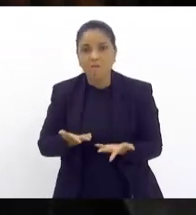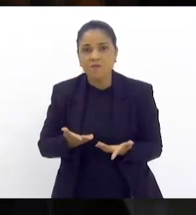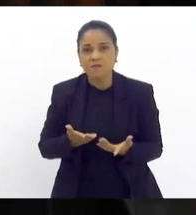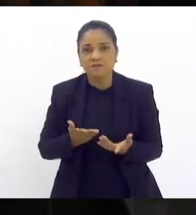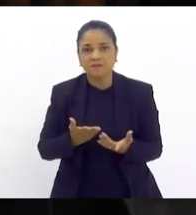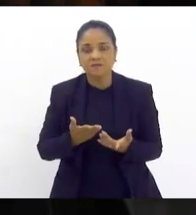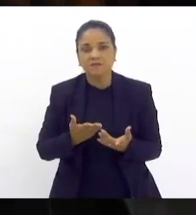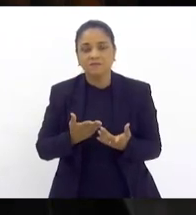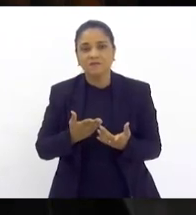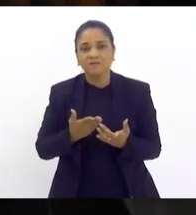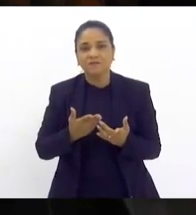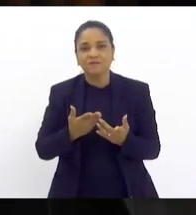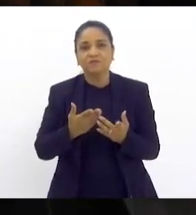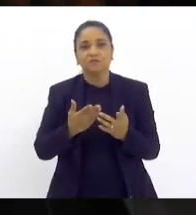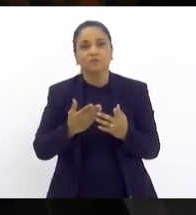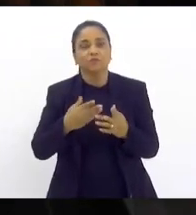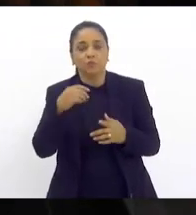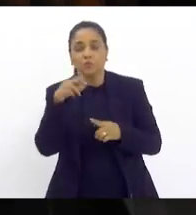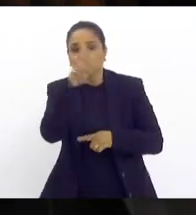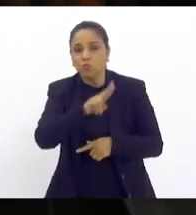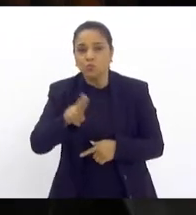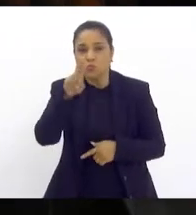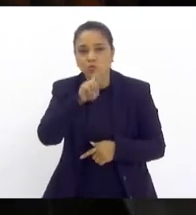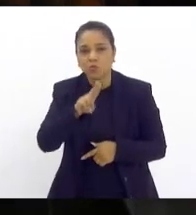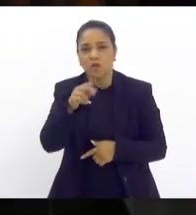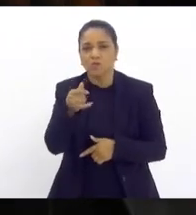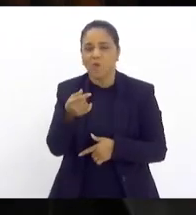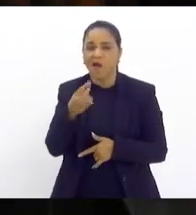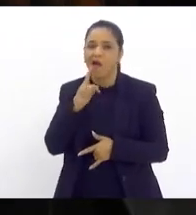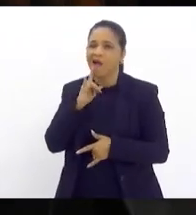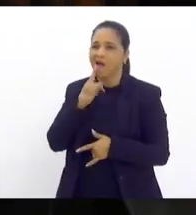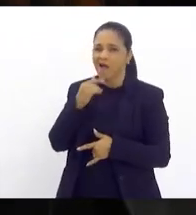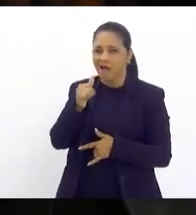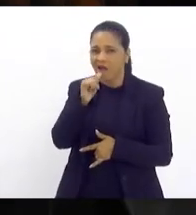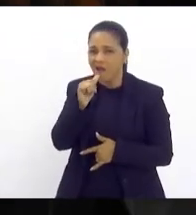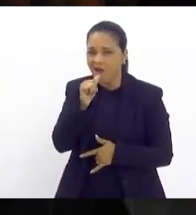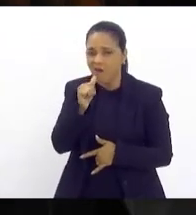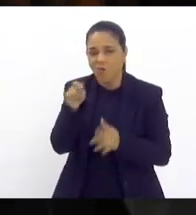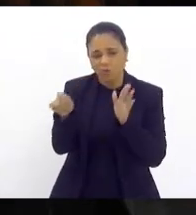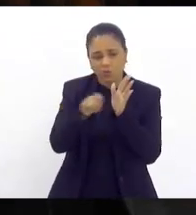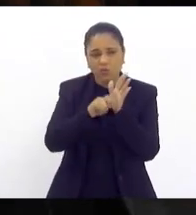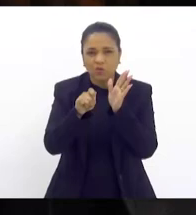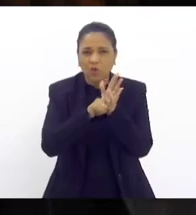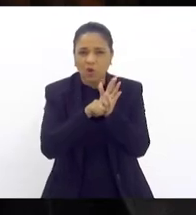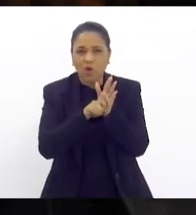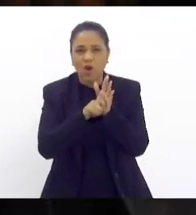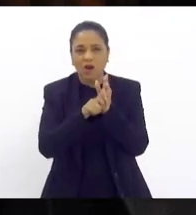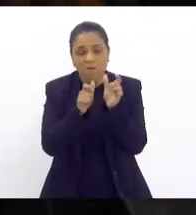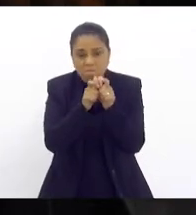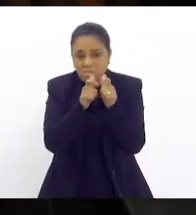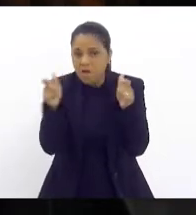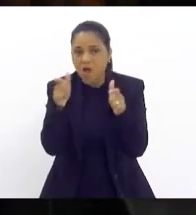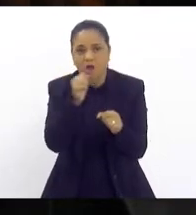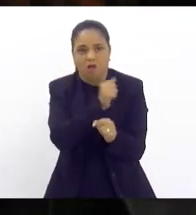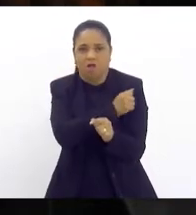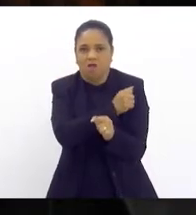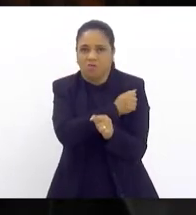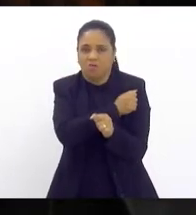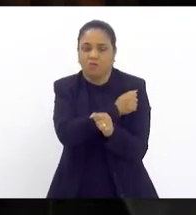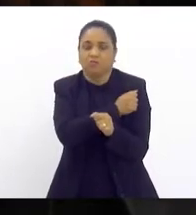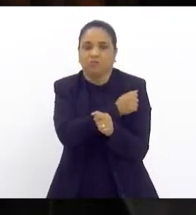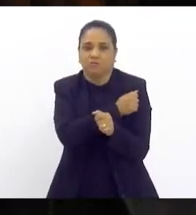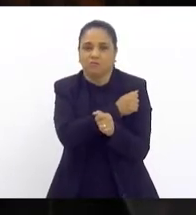que estão desenvolvendo o uso abusivo de álcool e Outras Drogas sem nome e não pode